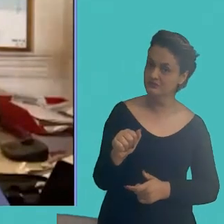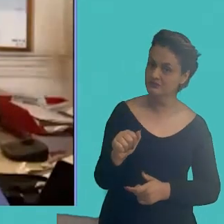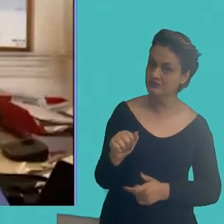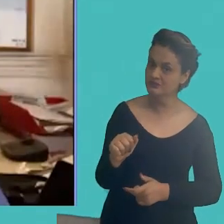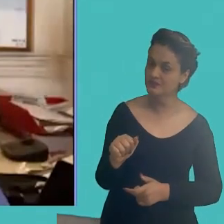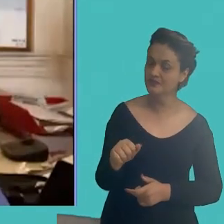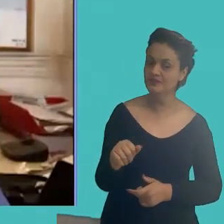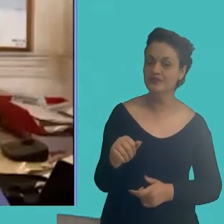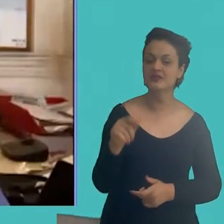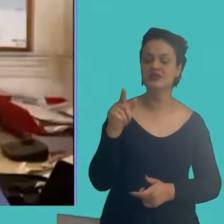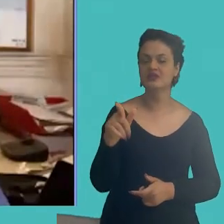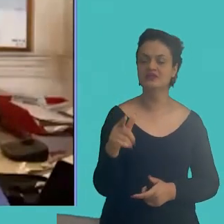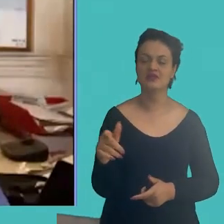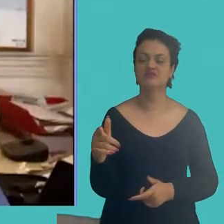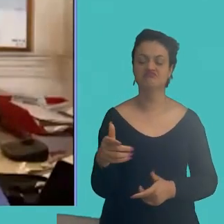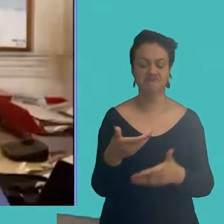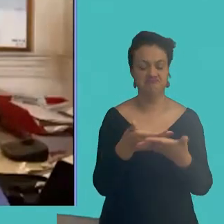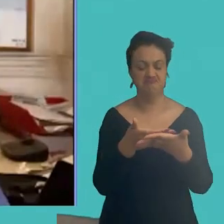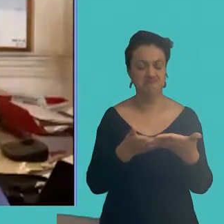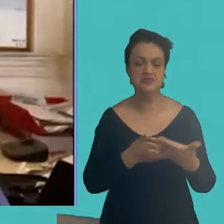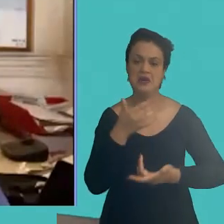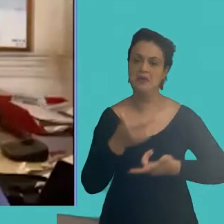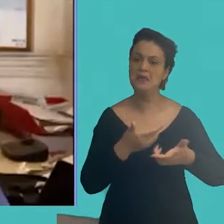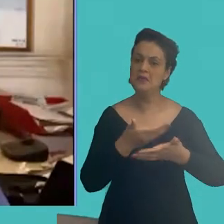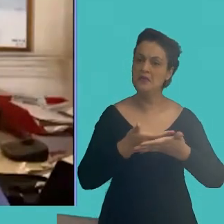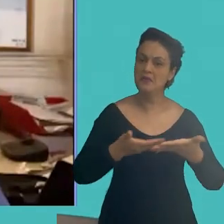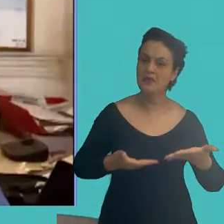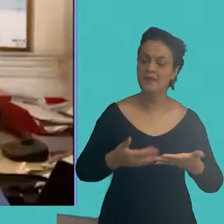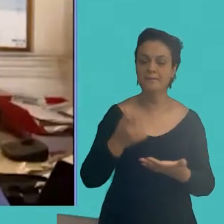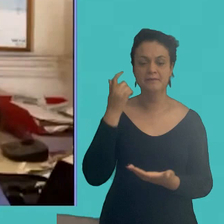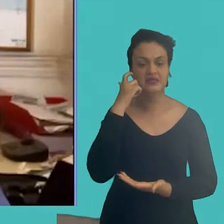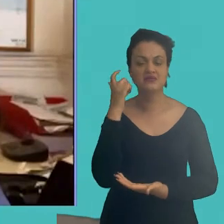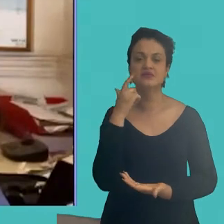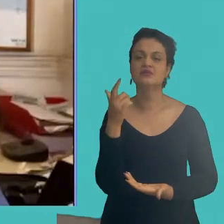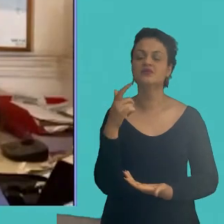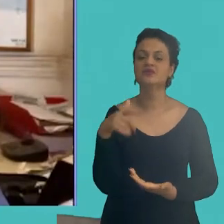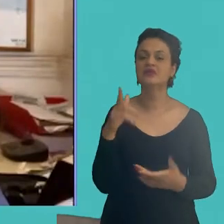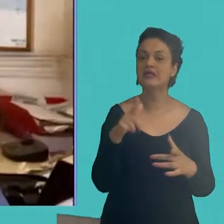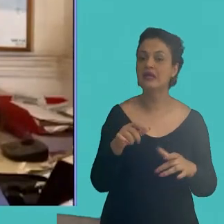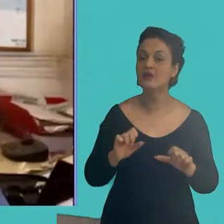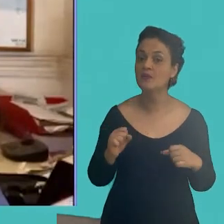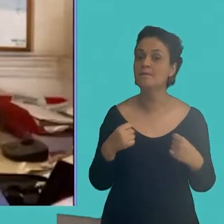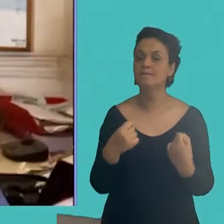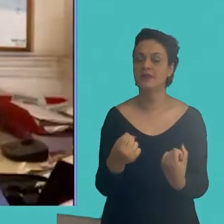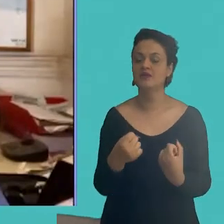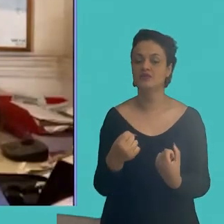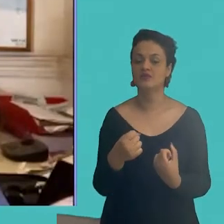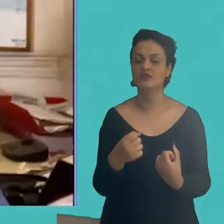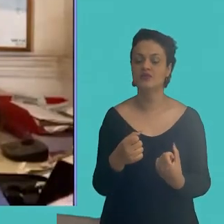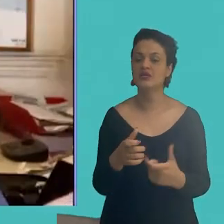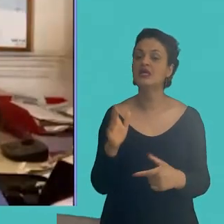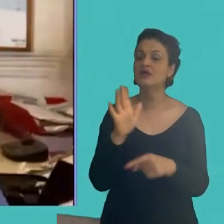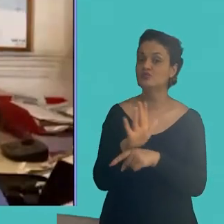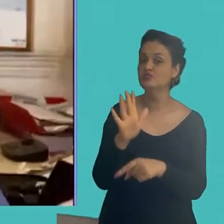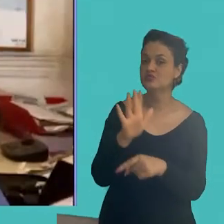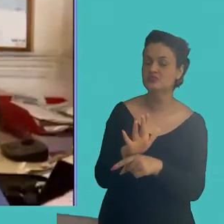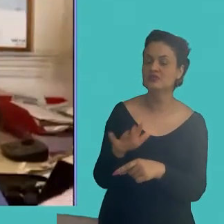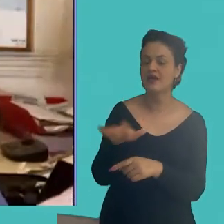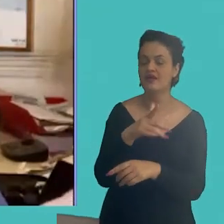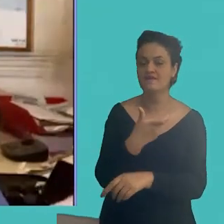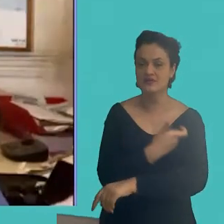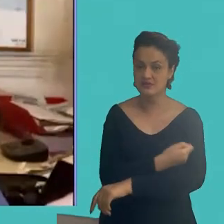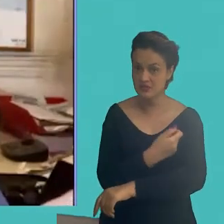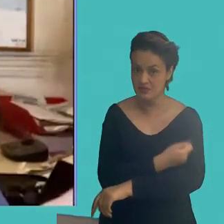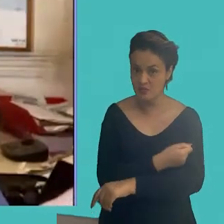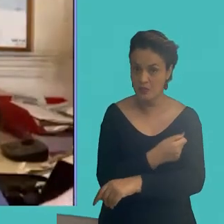excelente ficha corrida, do ponto de vista do empenho dele em favorecer a vacinação, que